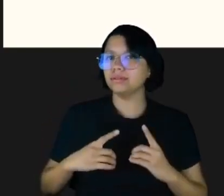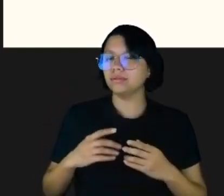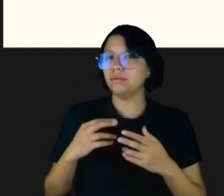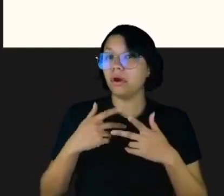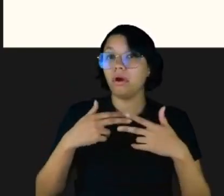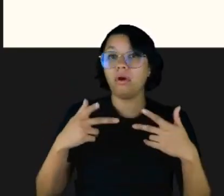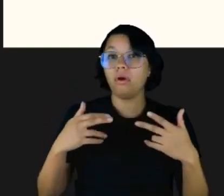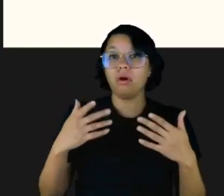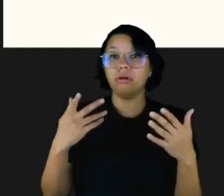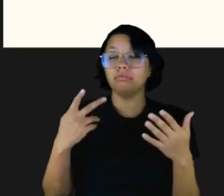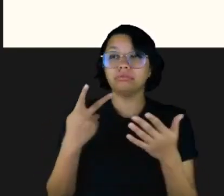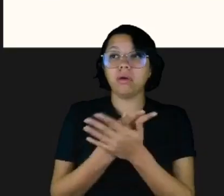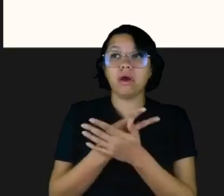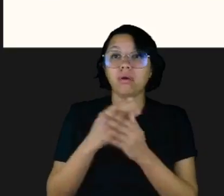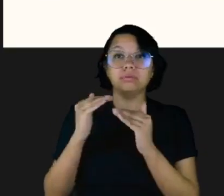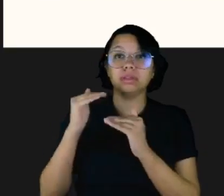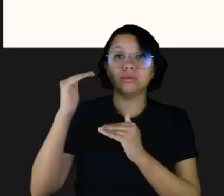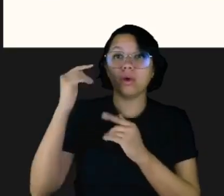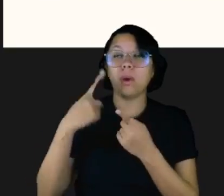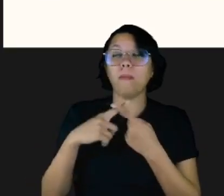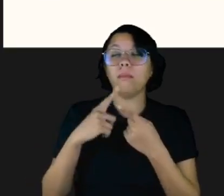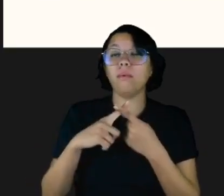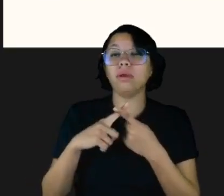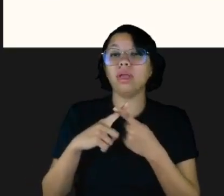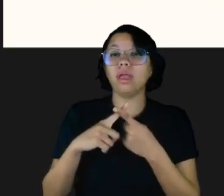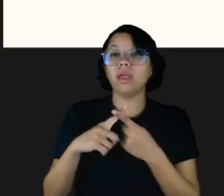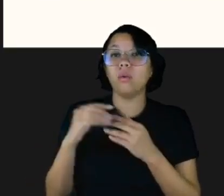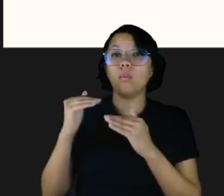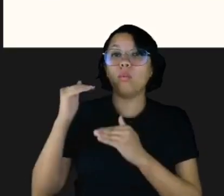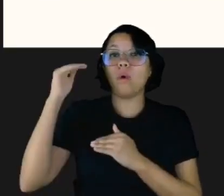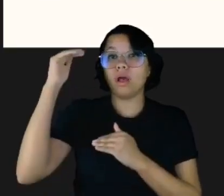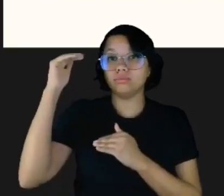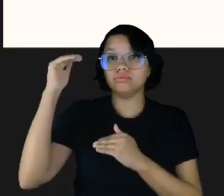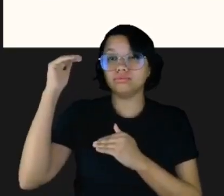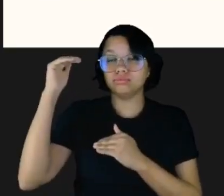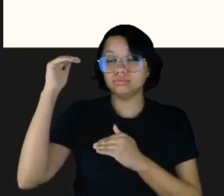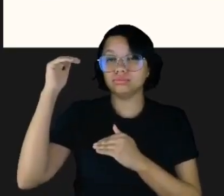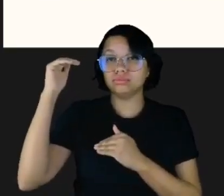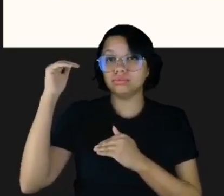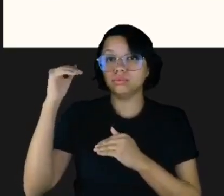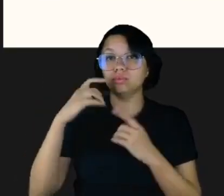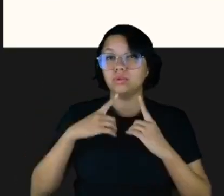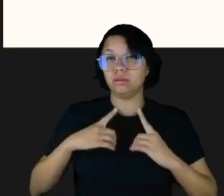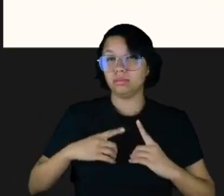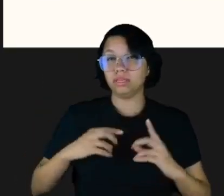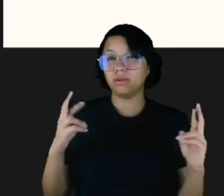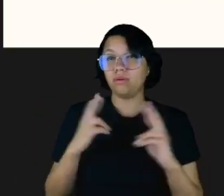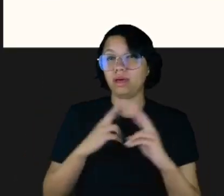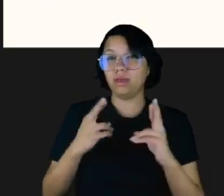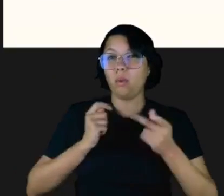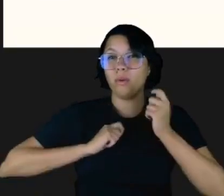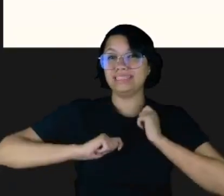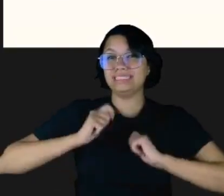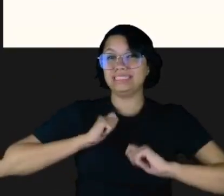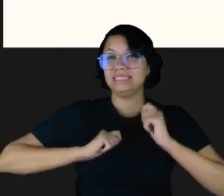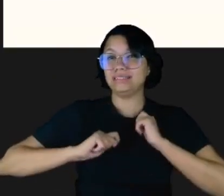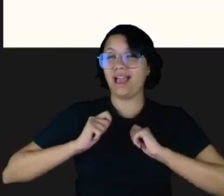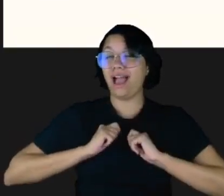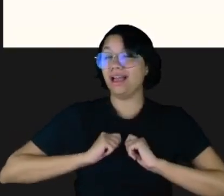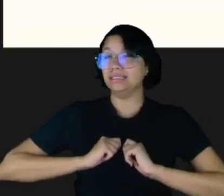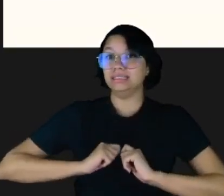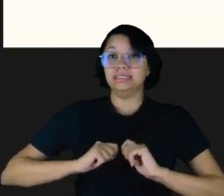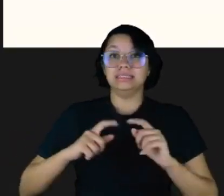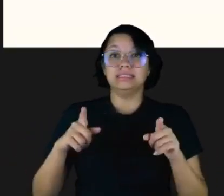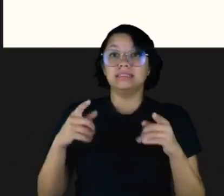no adulto, porque o adulto com depressão, ele normalmente associa com ansiedade, né? E aí tem a tendência, às vezes, até de comer